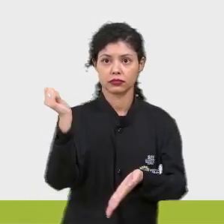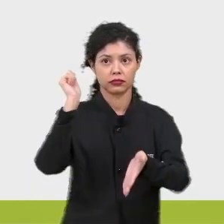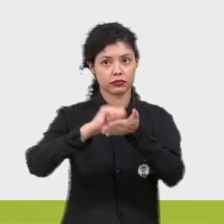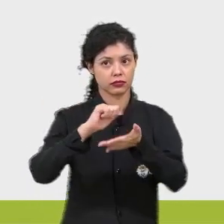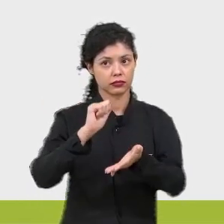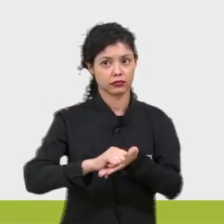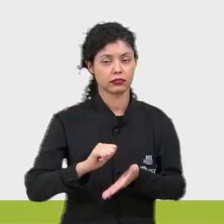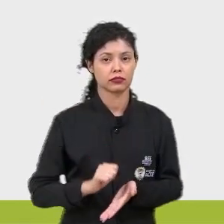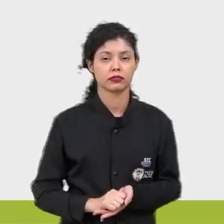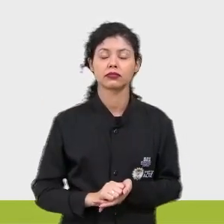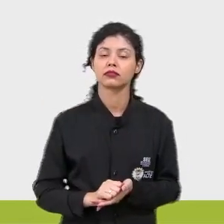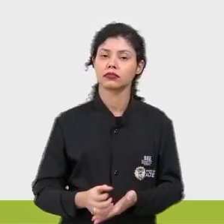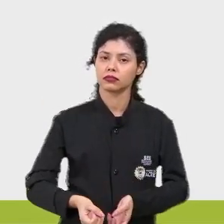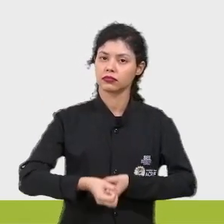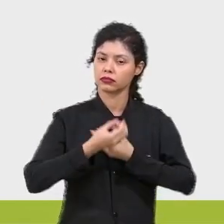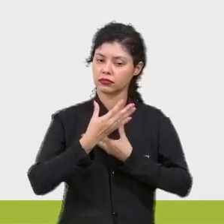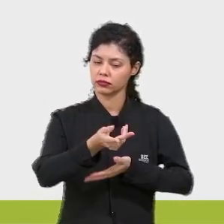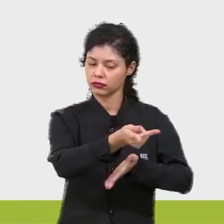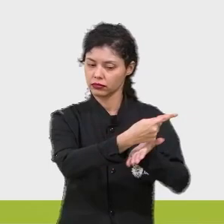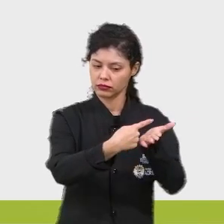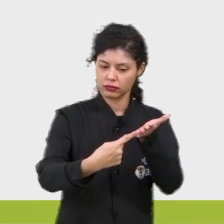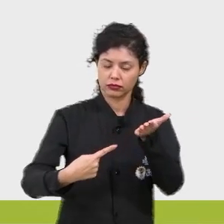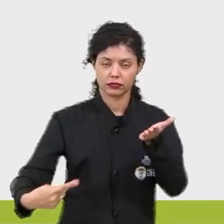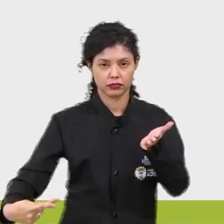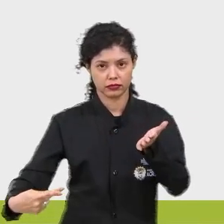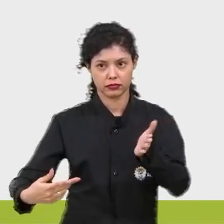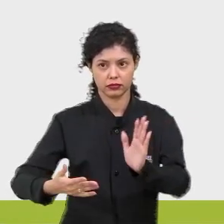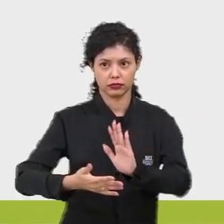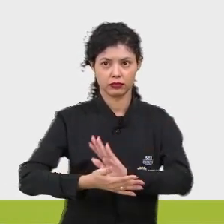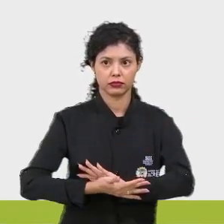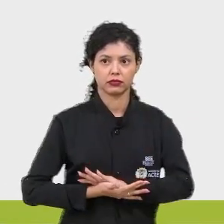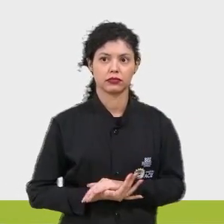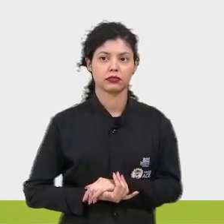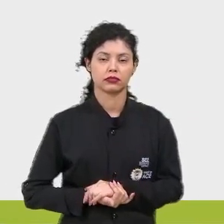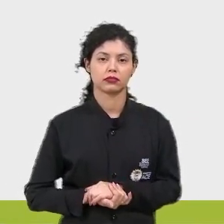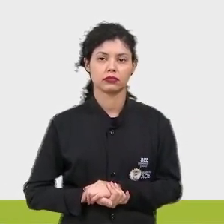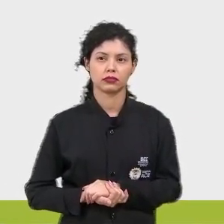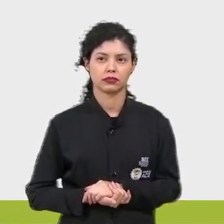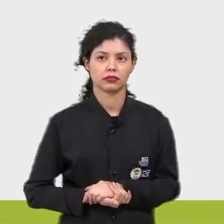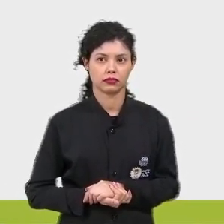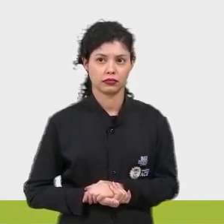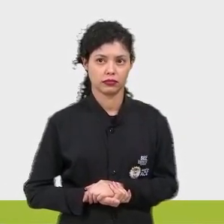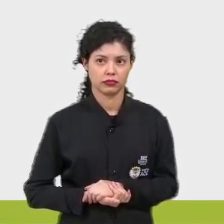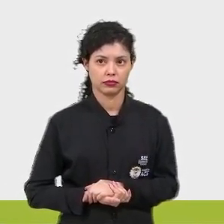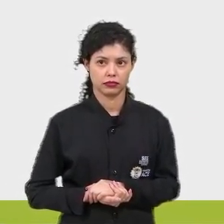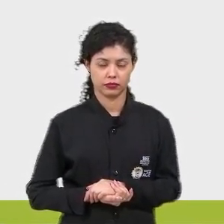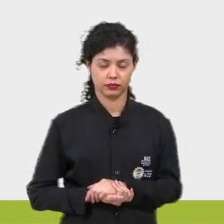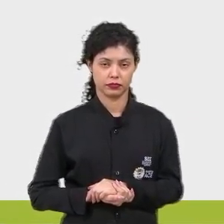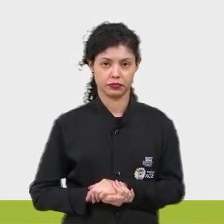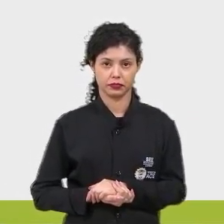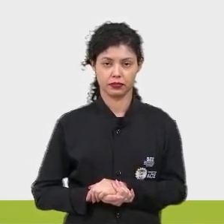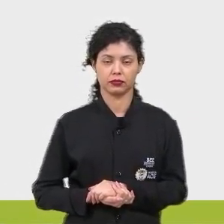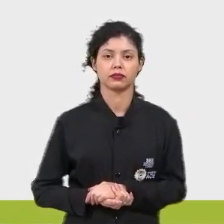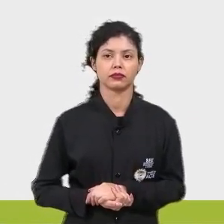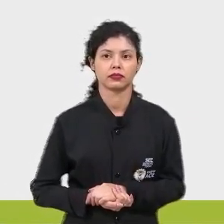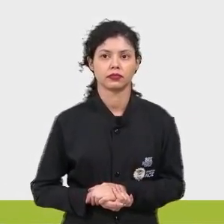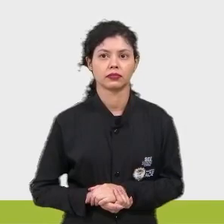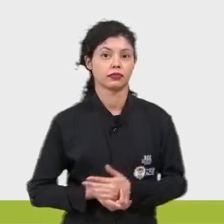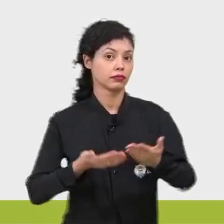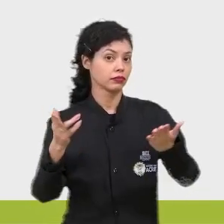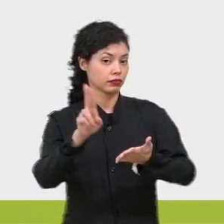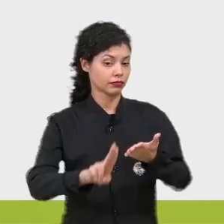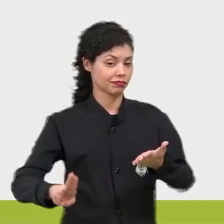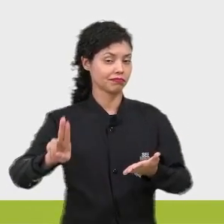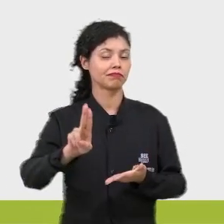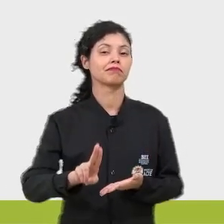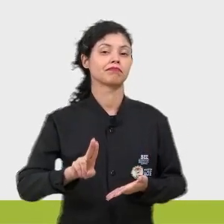Ele introduz procedimentos prescritos na composição do poema.